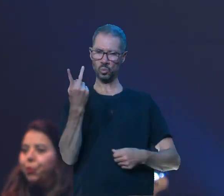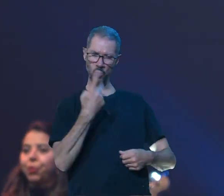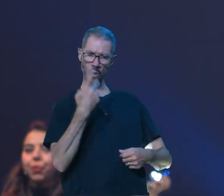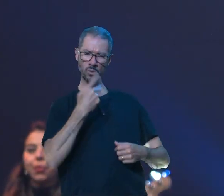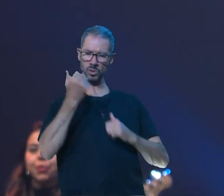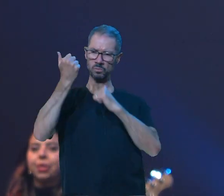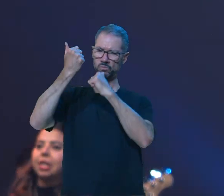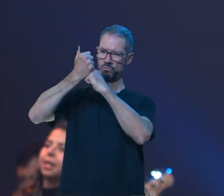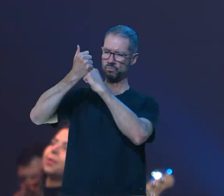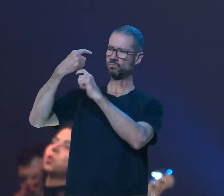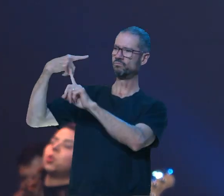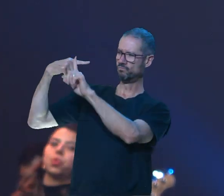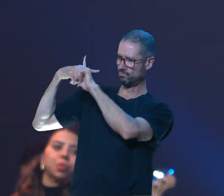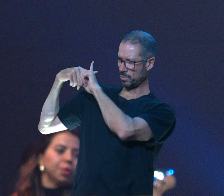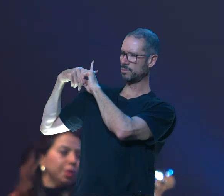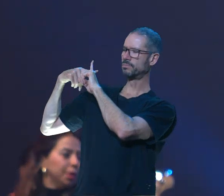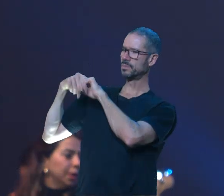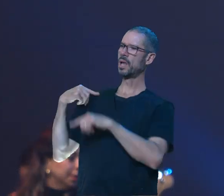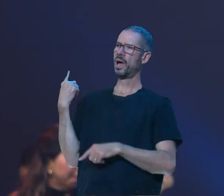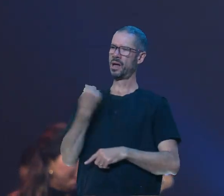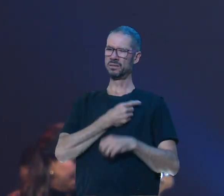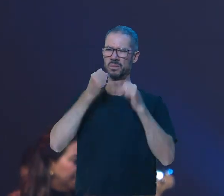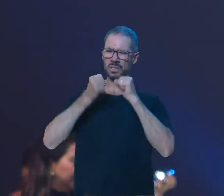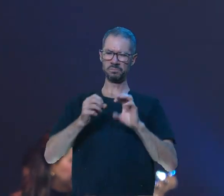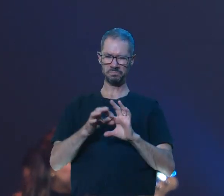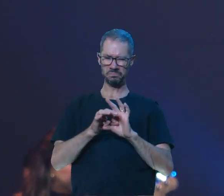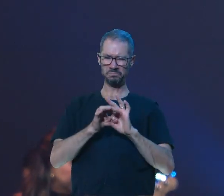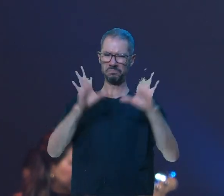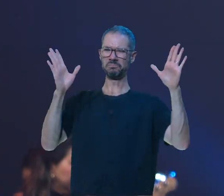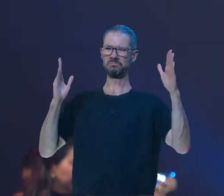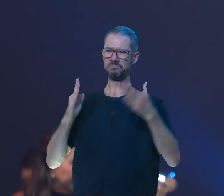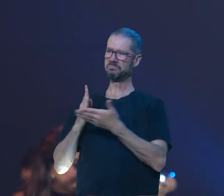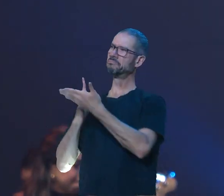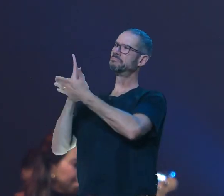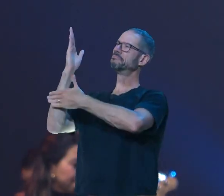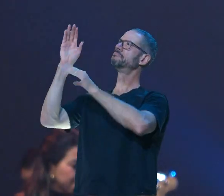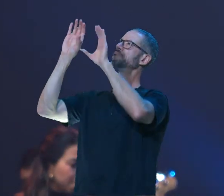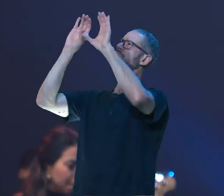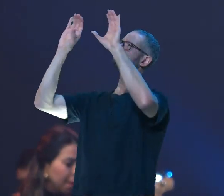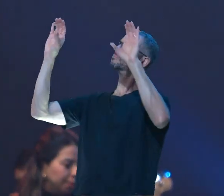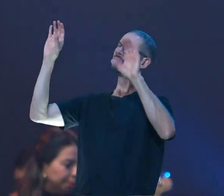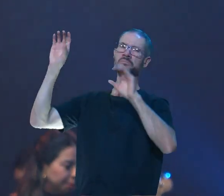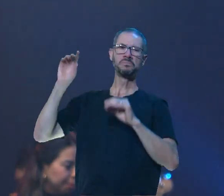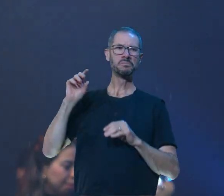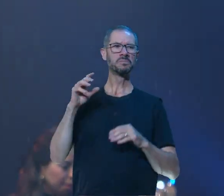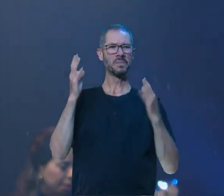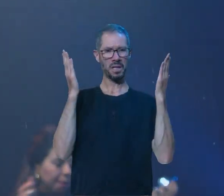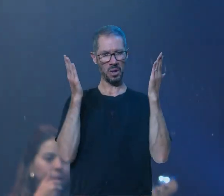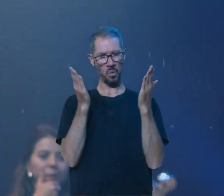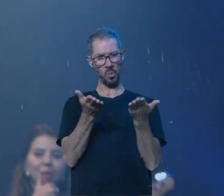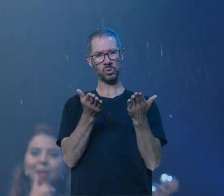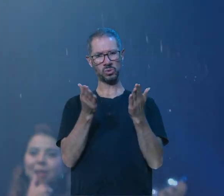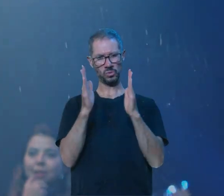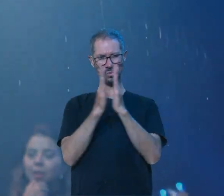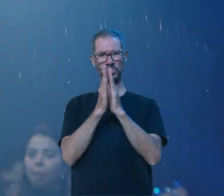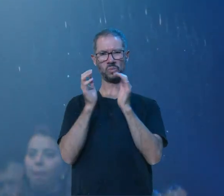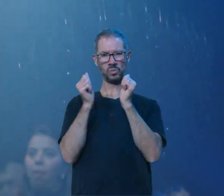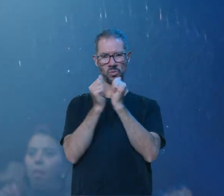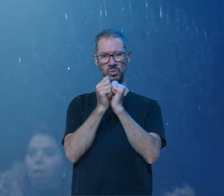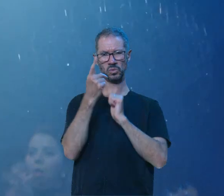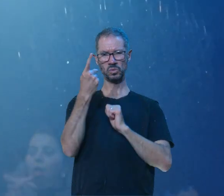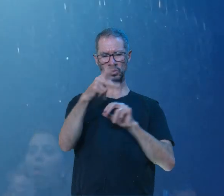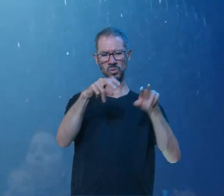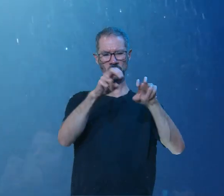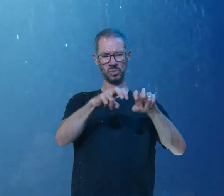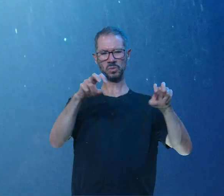lugar, para que nós pudéssemos ter livre acesso a Deus. E se você quer tomar essa decisão hoje, faz essa oração comigo no seu lugar, onde